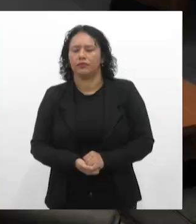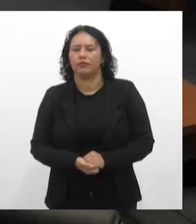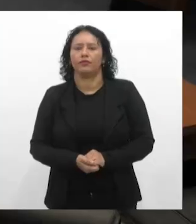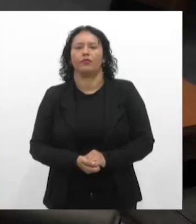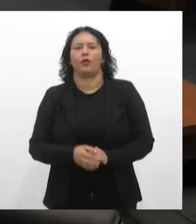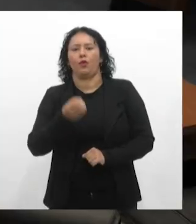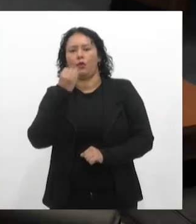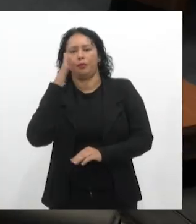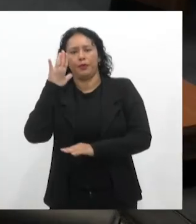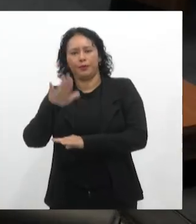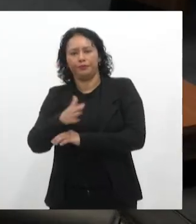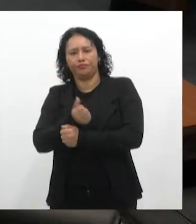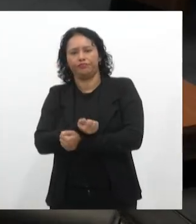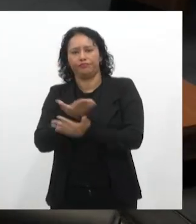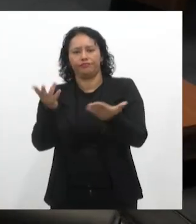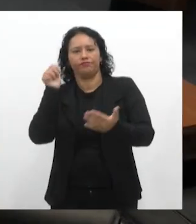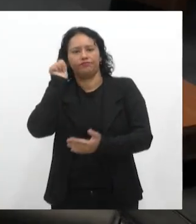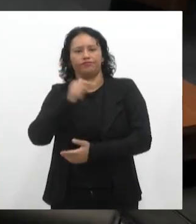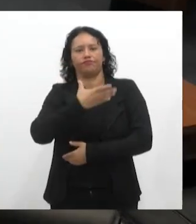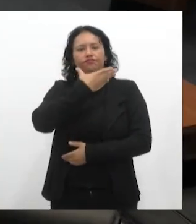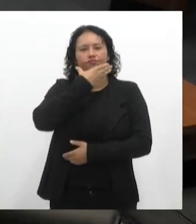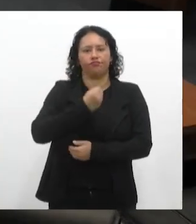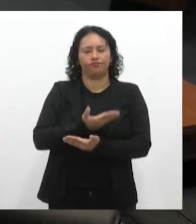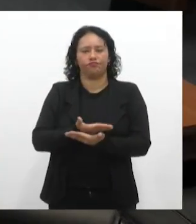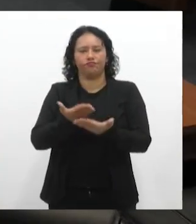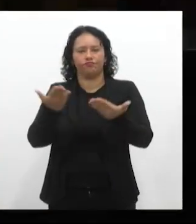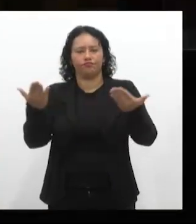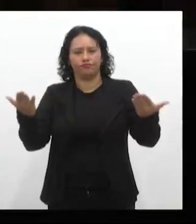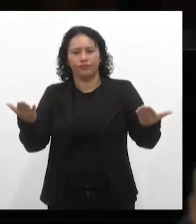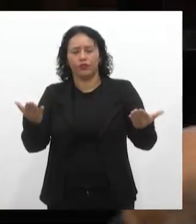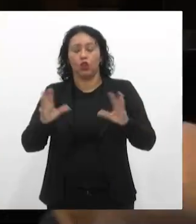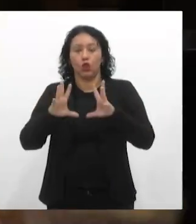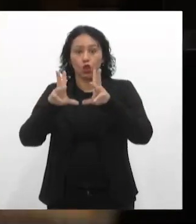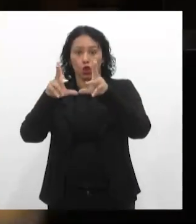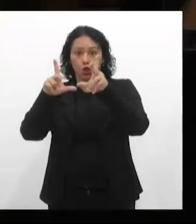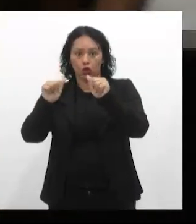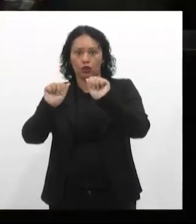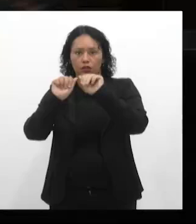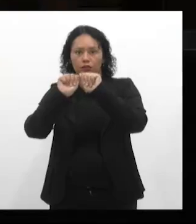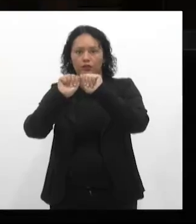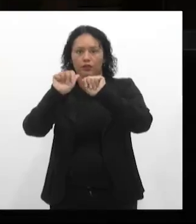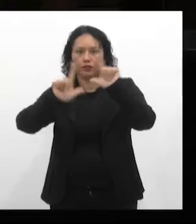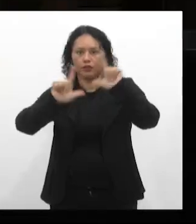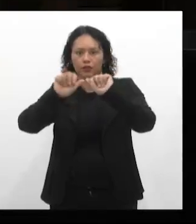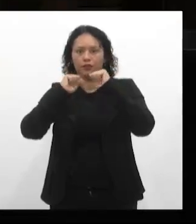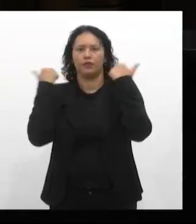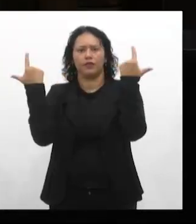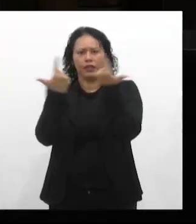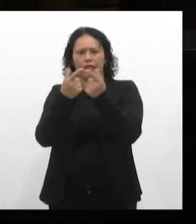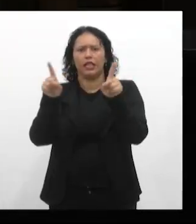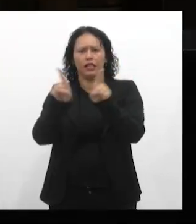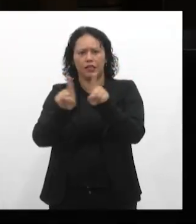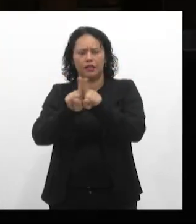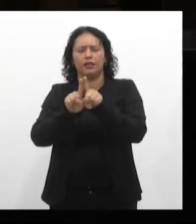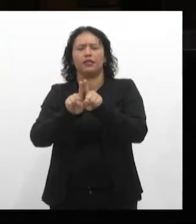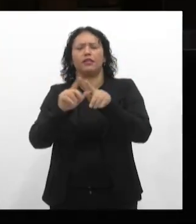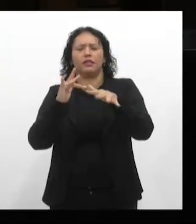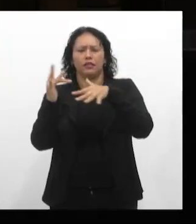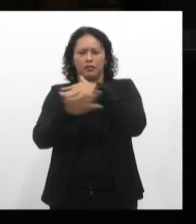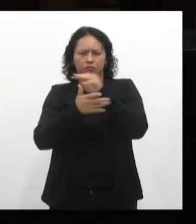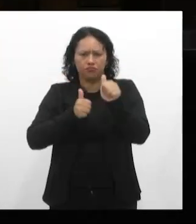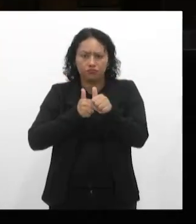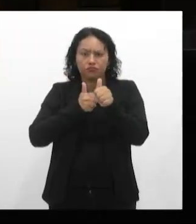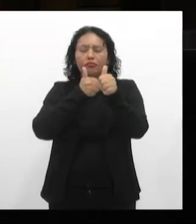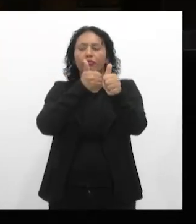Boa tarde a todos e a todas, aqueles que nos acompanham pela TV Alerj, redes sociais. Mais uma vez venho agora